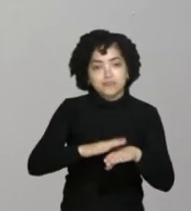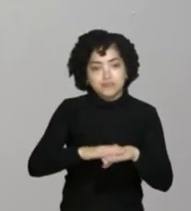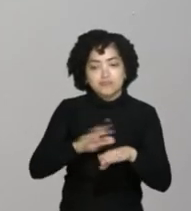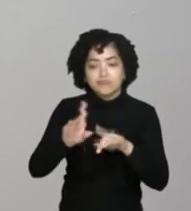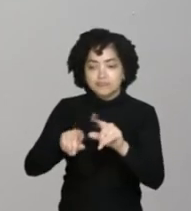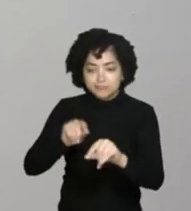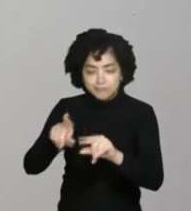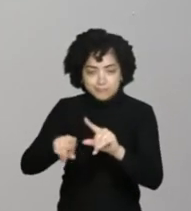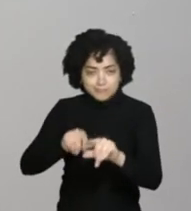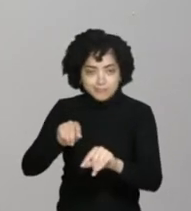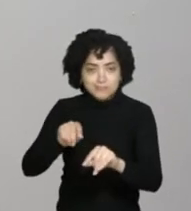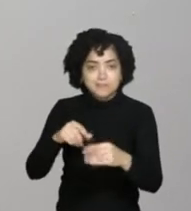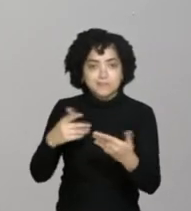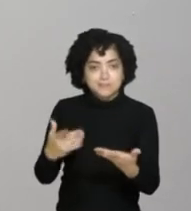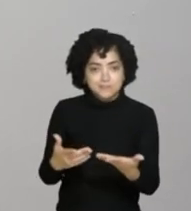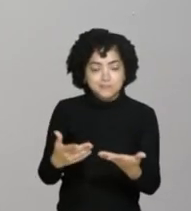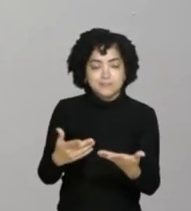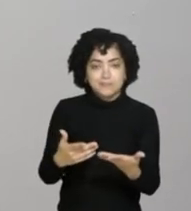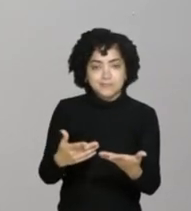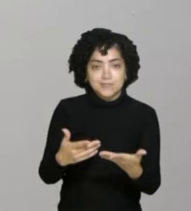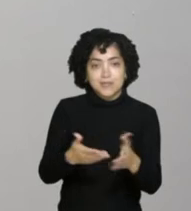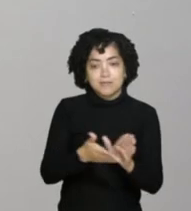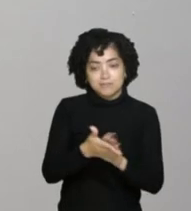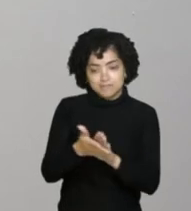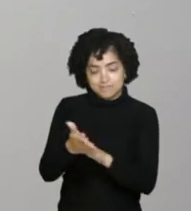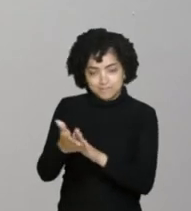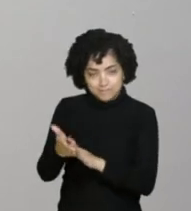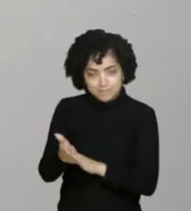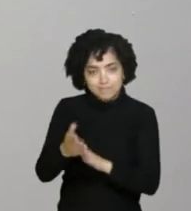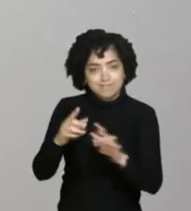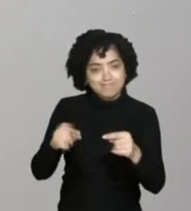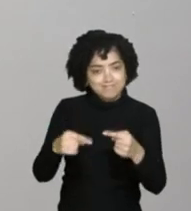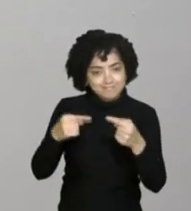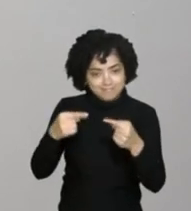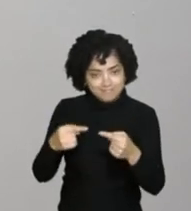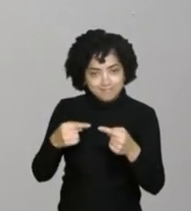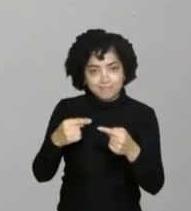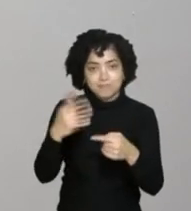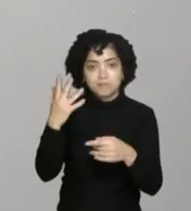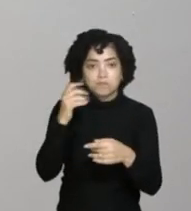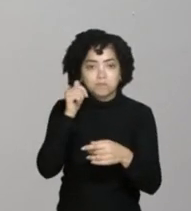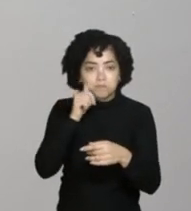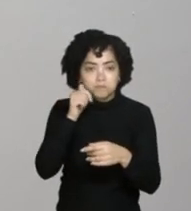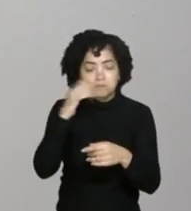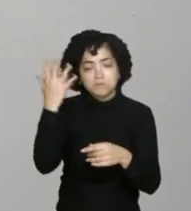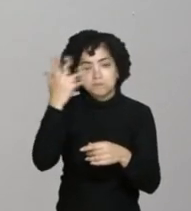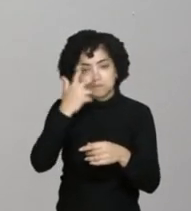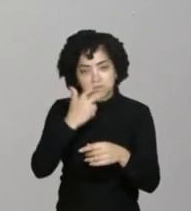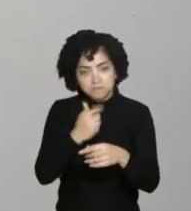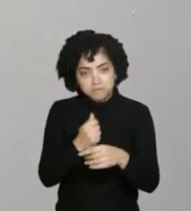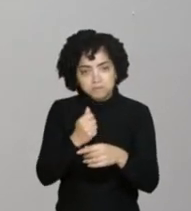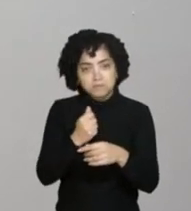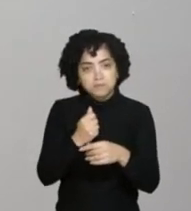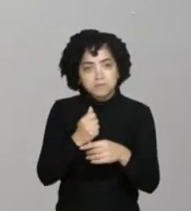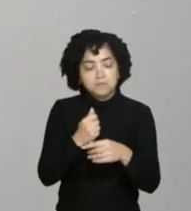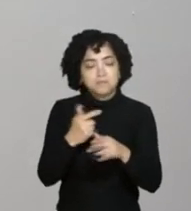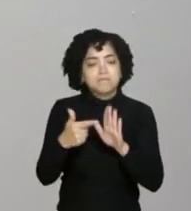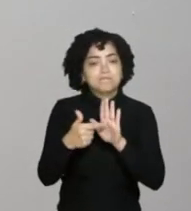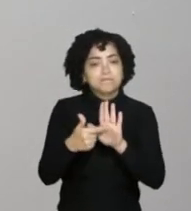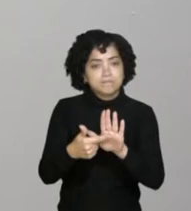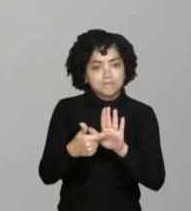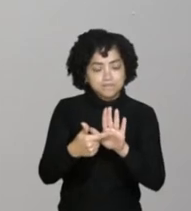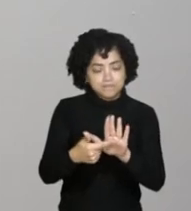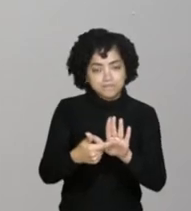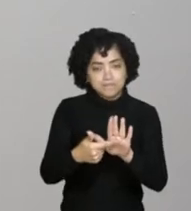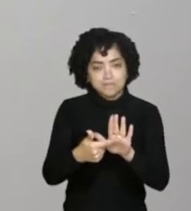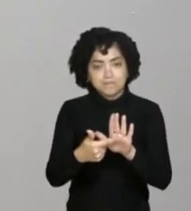também. Assim, parabenizando a todas que concorreram, todas as meninas bonitas, se apresentaram fantasticamente. Acho que foi